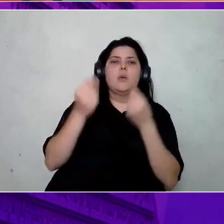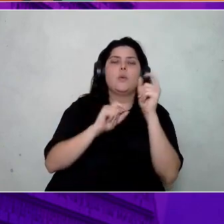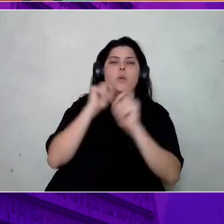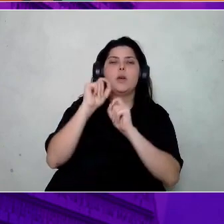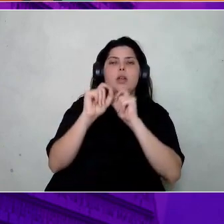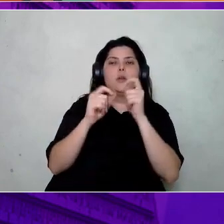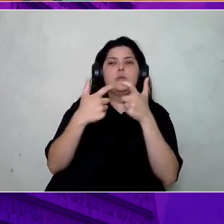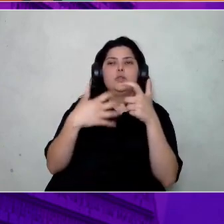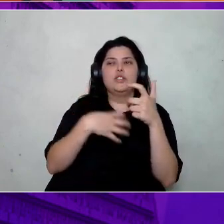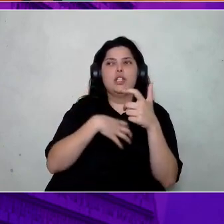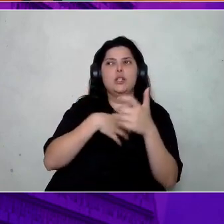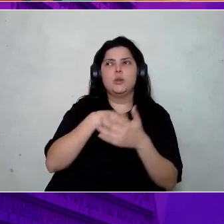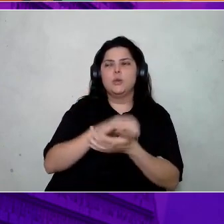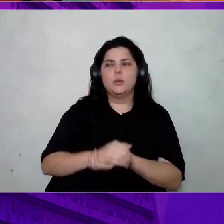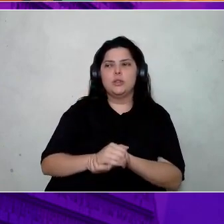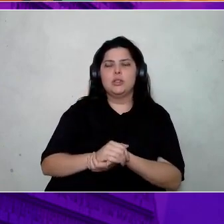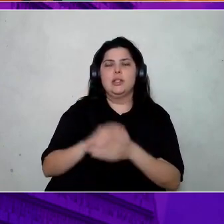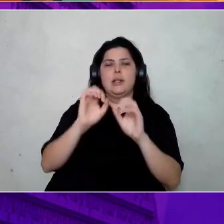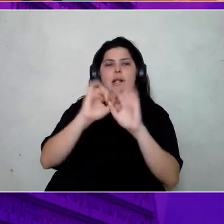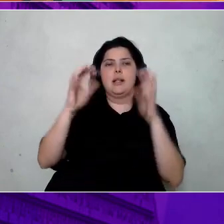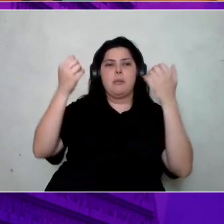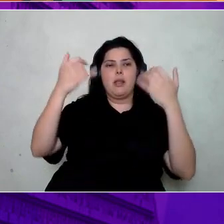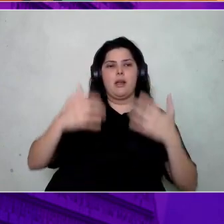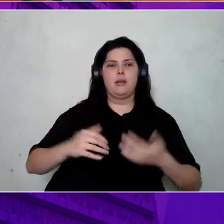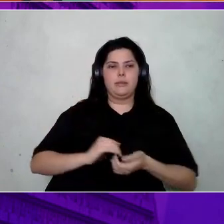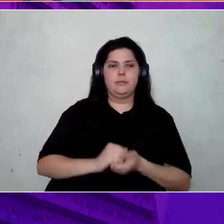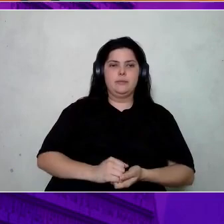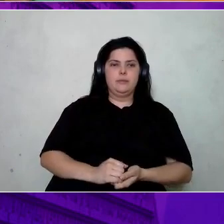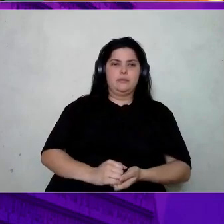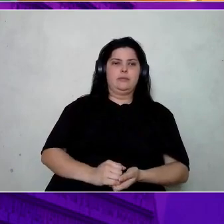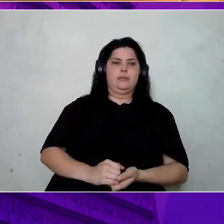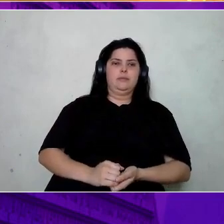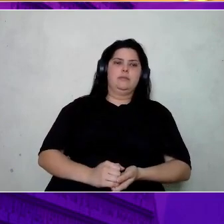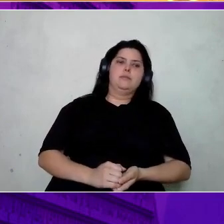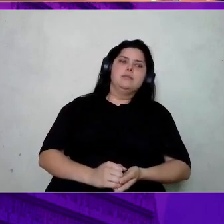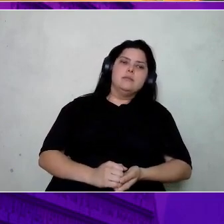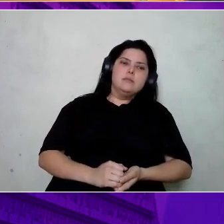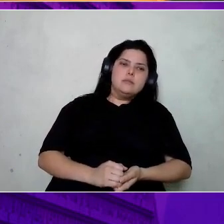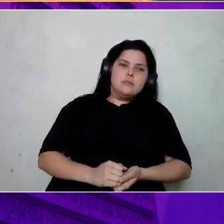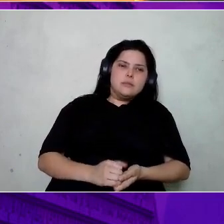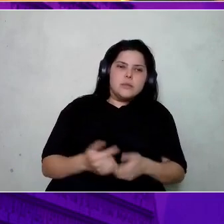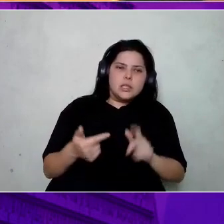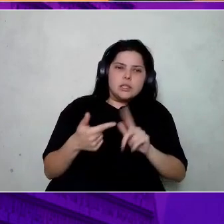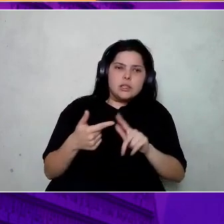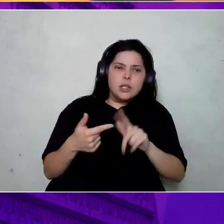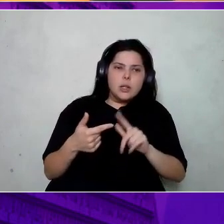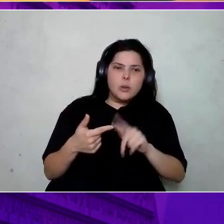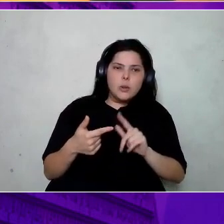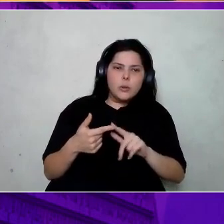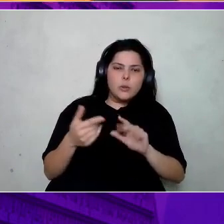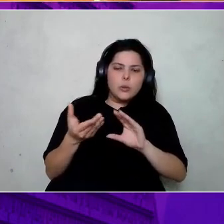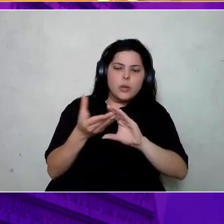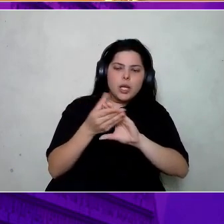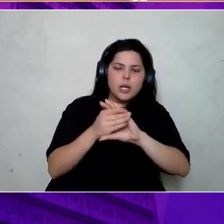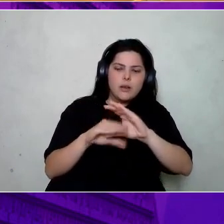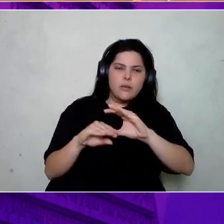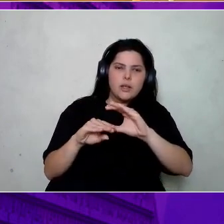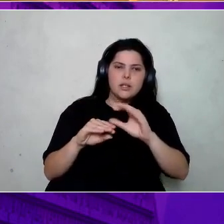de desmistificar. Feito isso, né, a gente vai para o segundo passo do Canvas aqui, que é